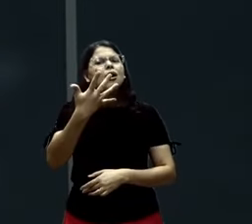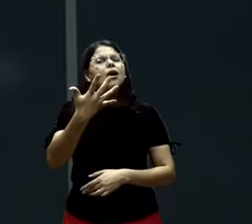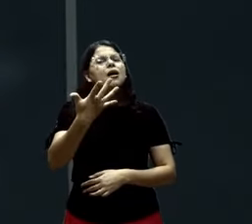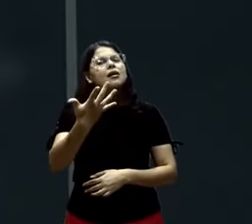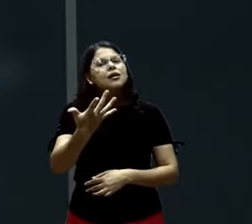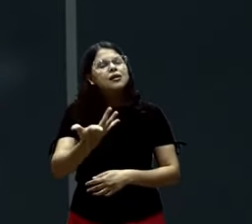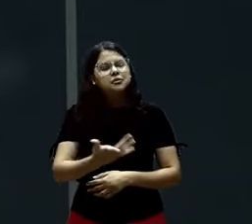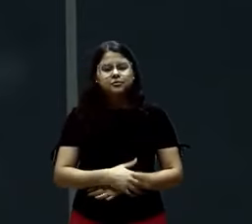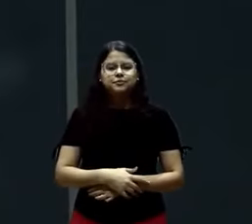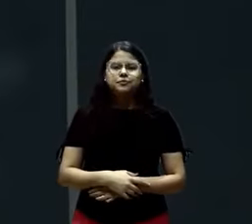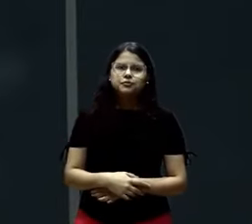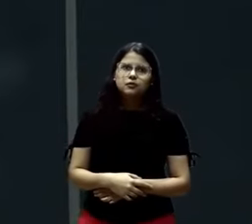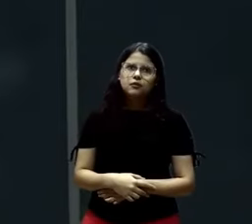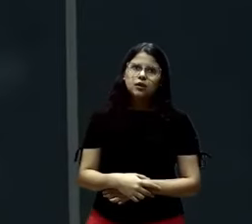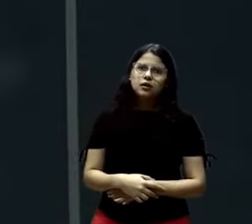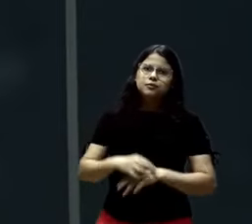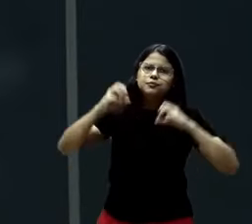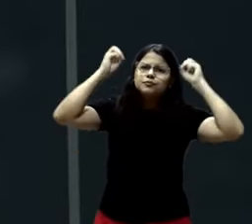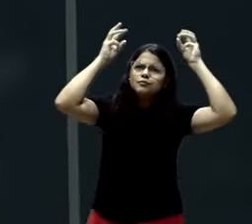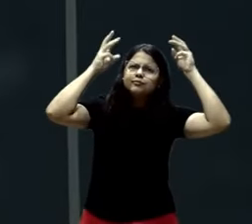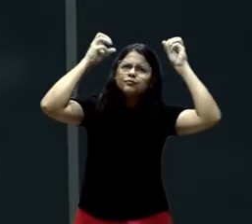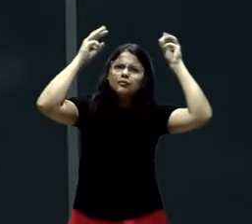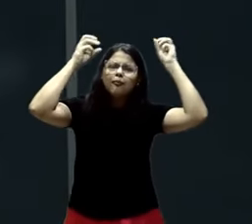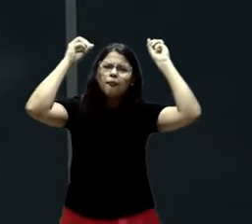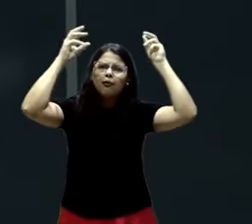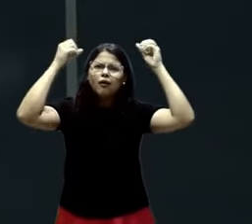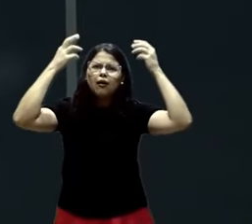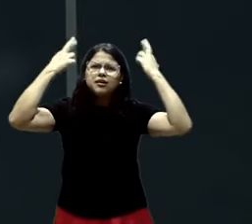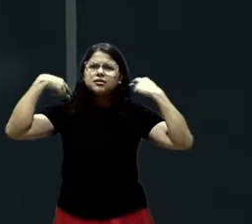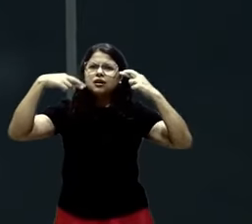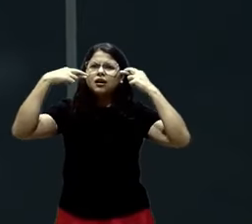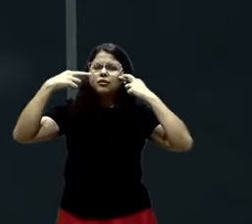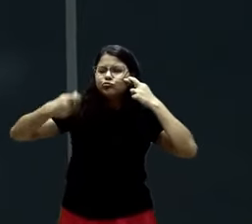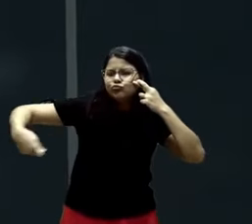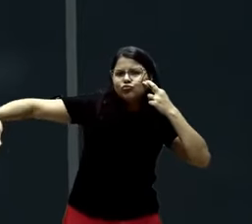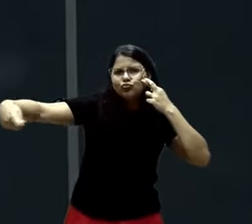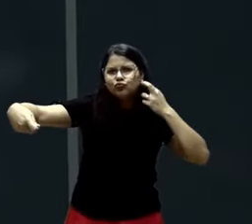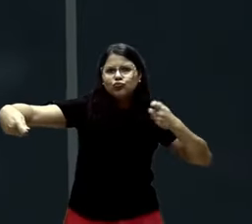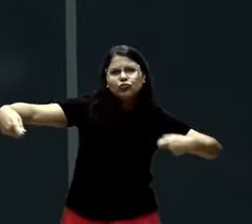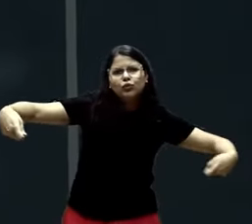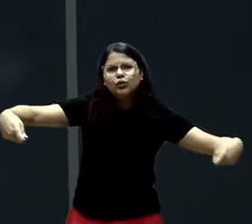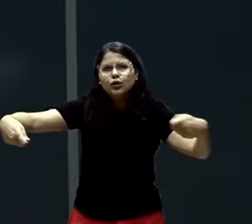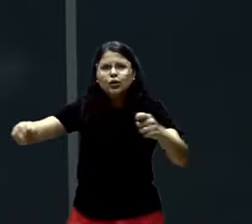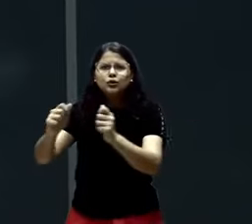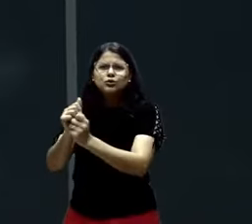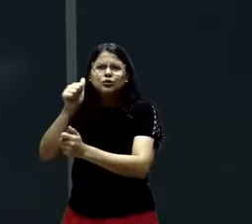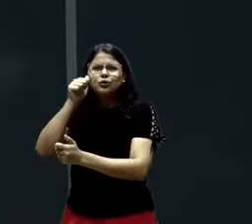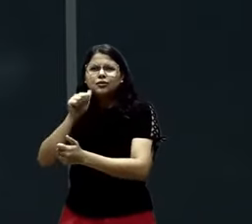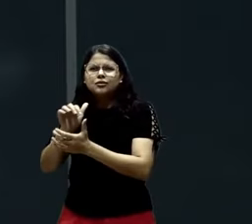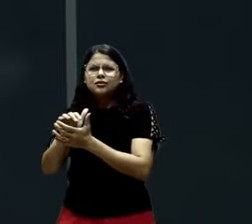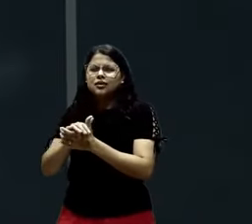Moisés estava cuidando do rebanho do seu sogro, com a sua mulher, vivendo numa